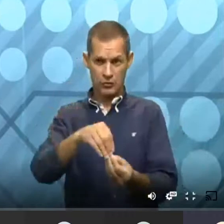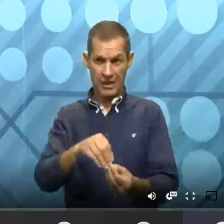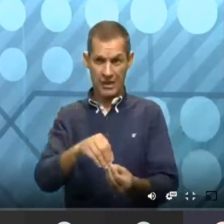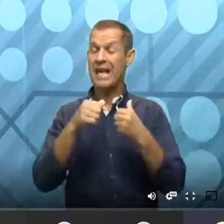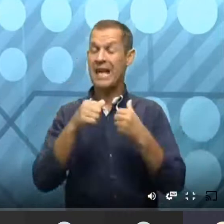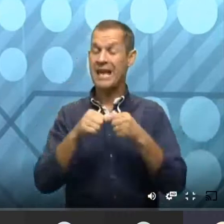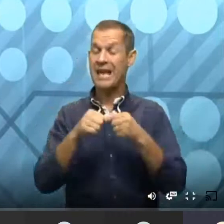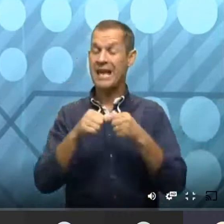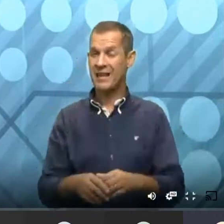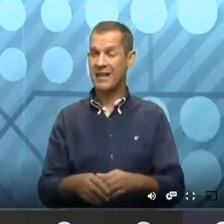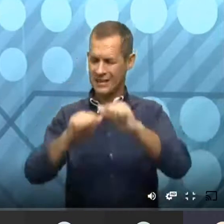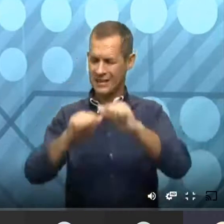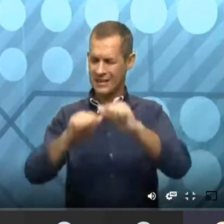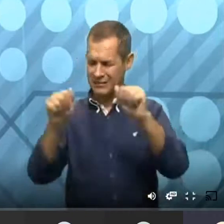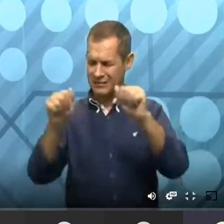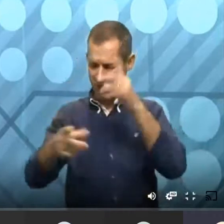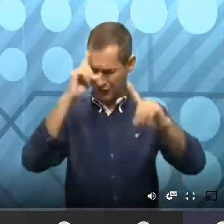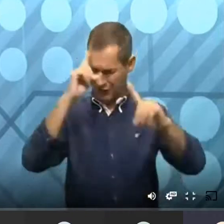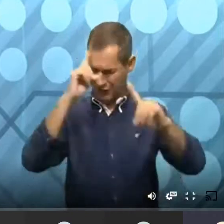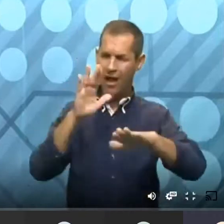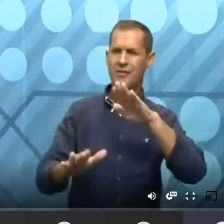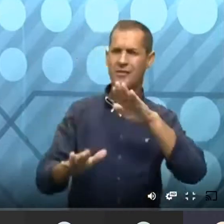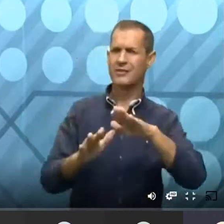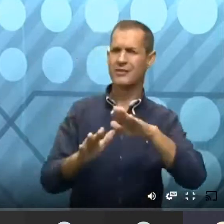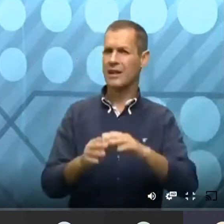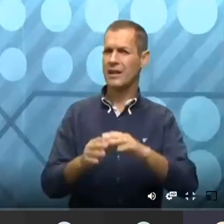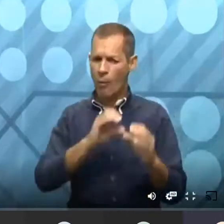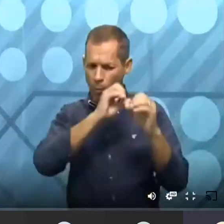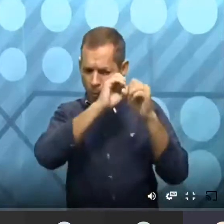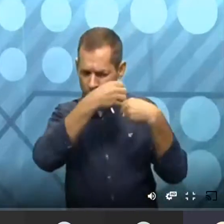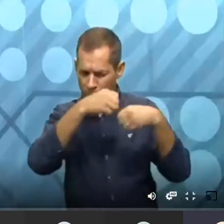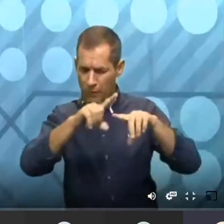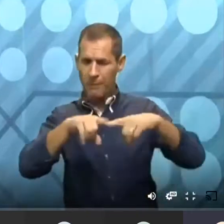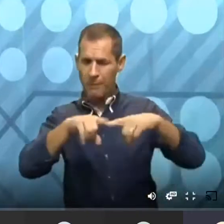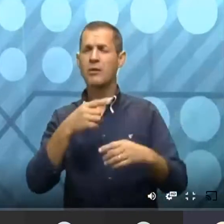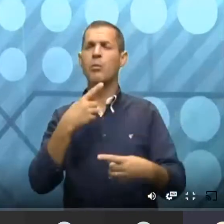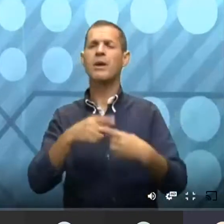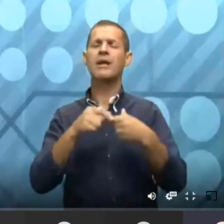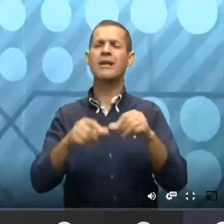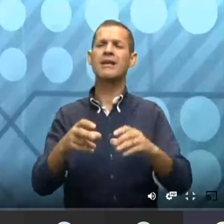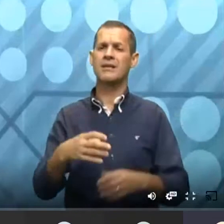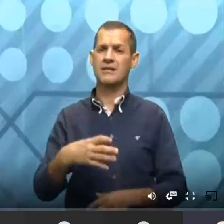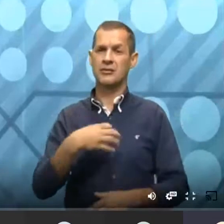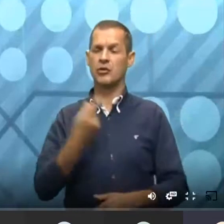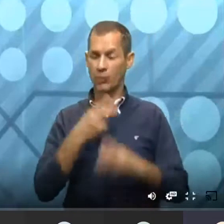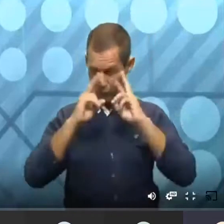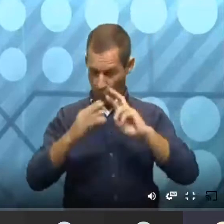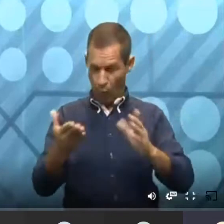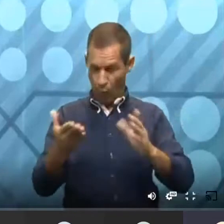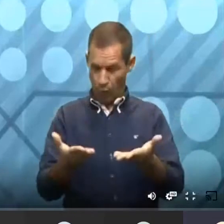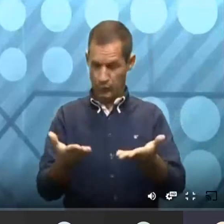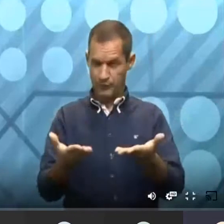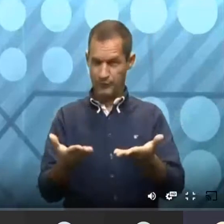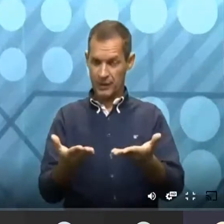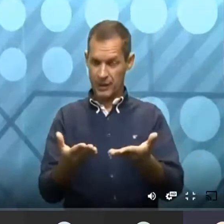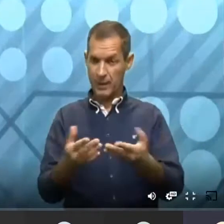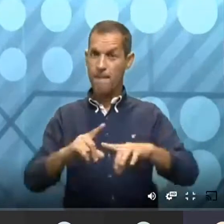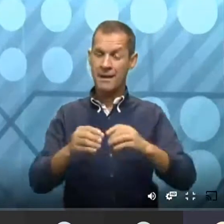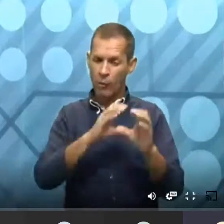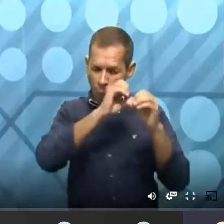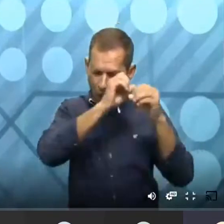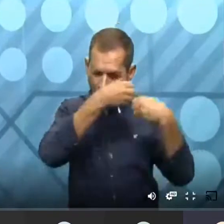simplificar essas figuras e ideias, muitas vezes, na microscopia. E é justamente isso que a gente vai ver hoje, né?